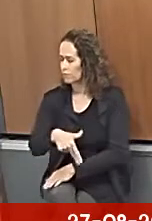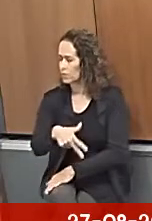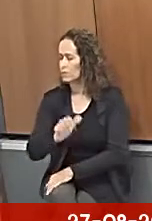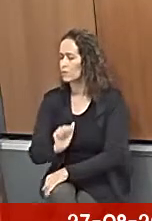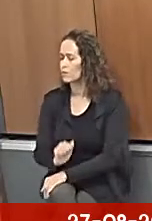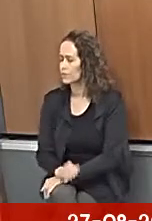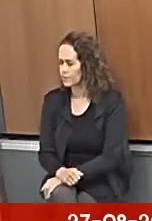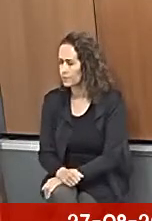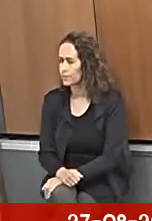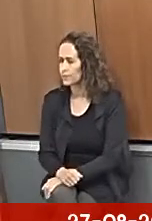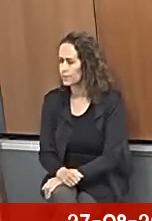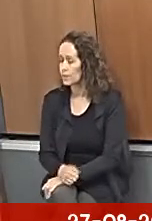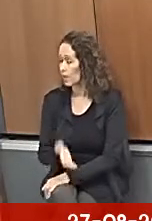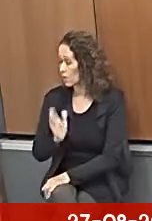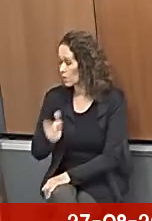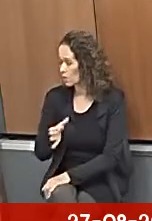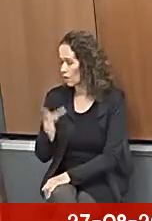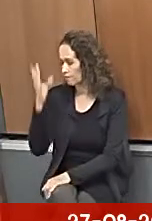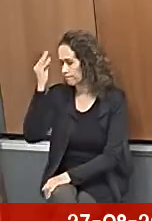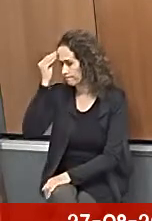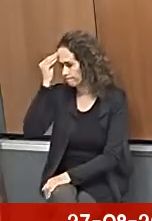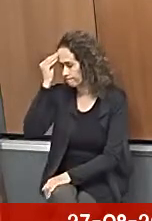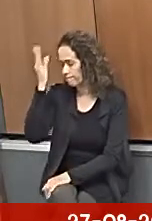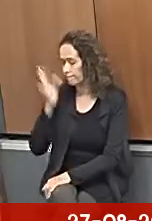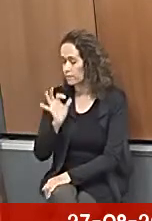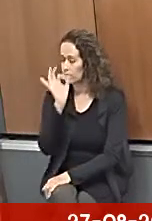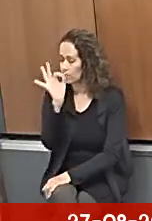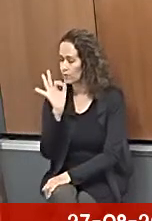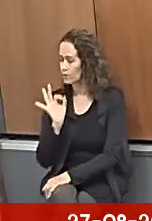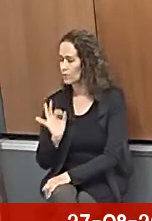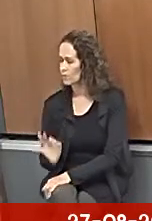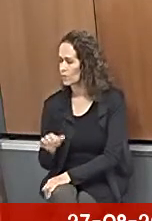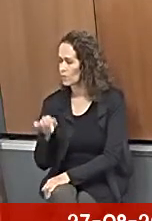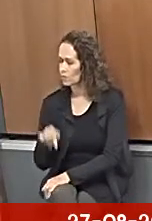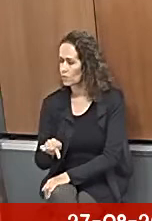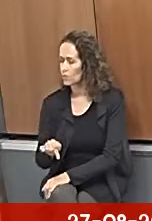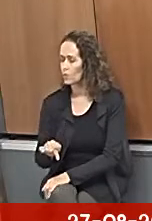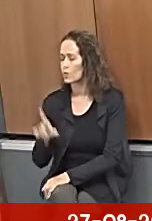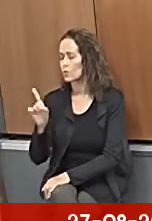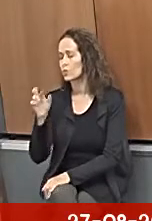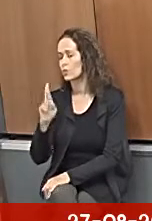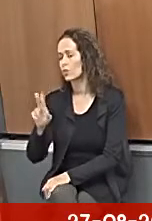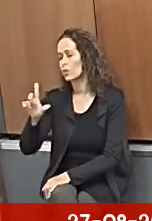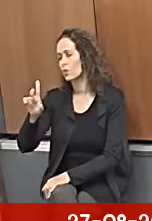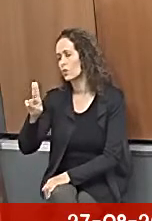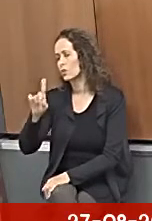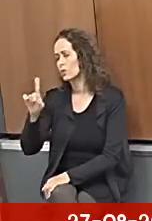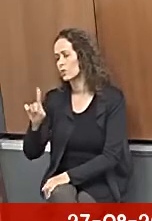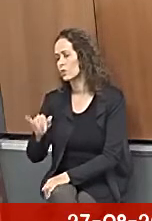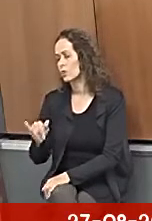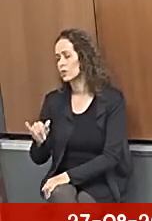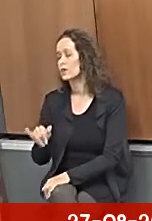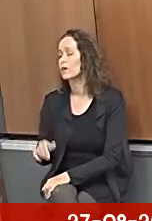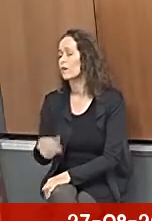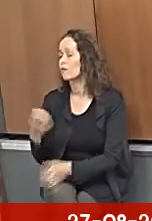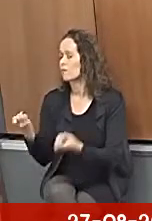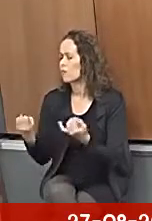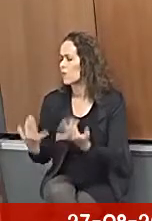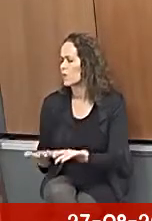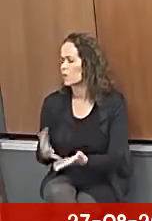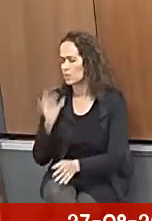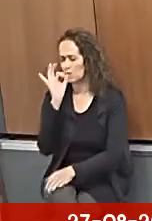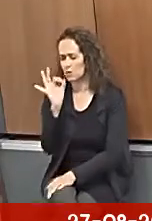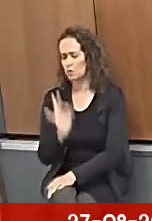bom a gente já sabe que a questão do percentual aqui né doutor luiz falou já ficou bem claro que o percentual já não